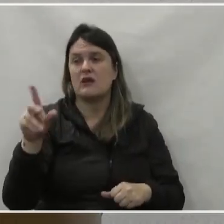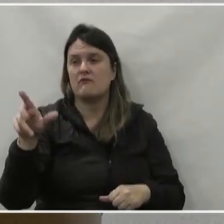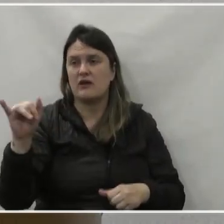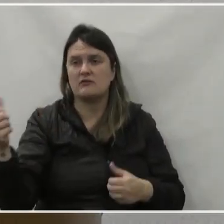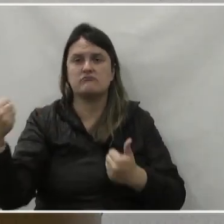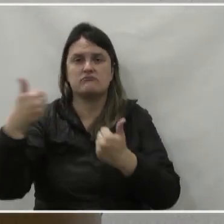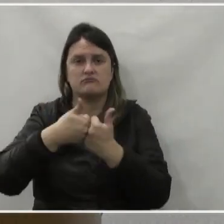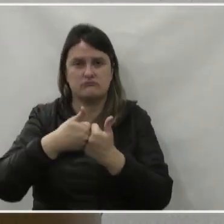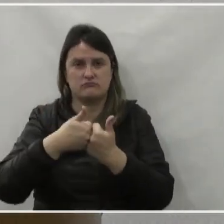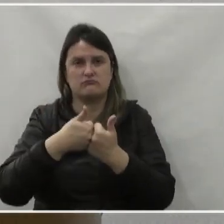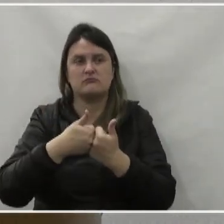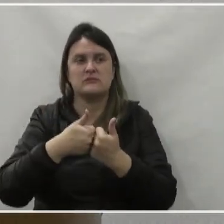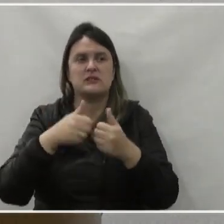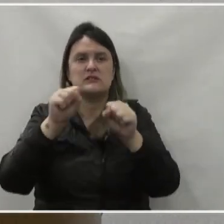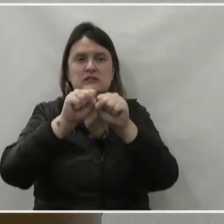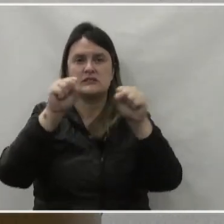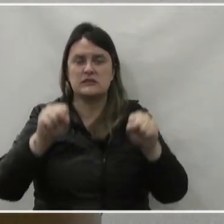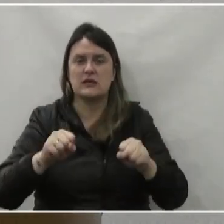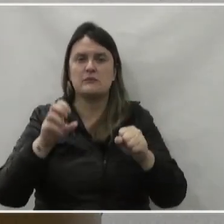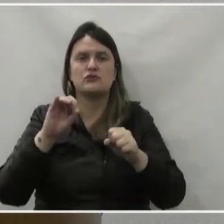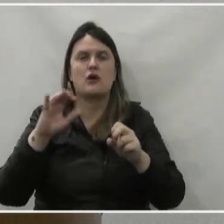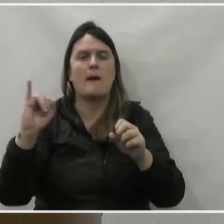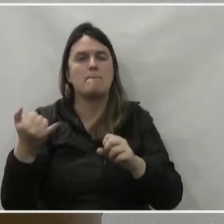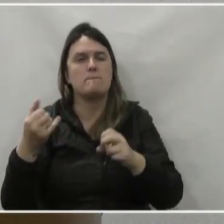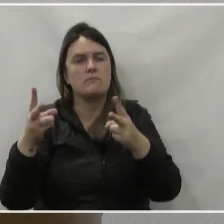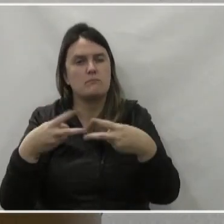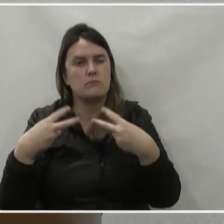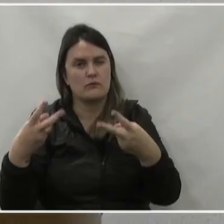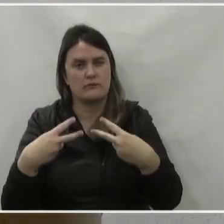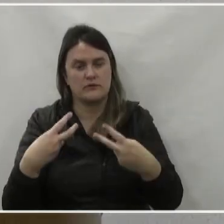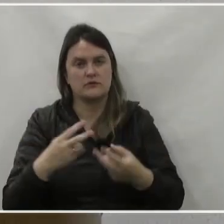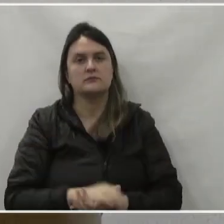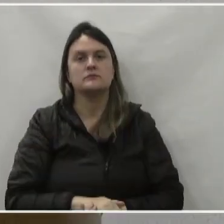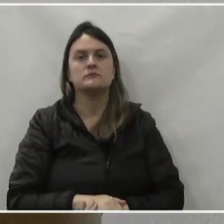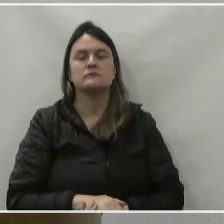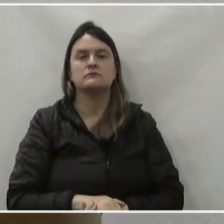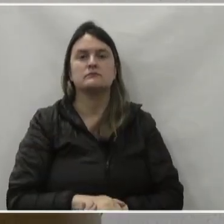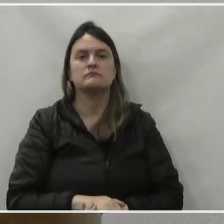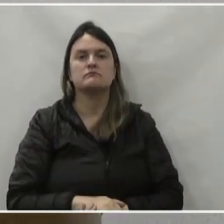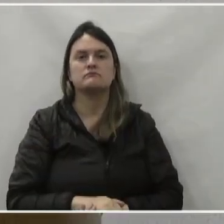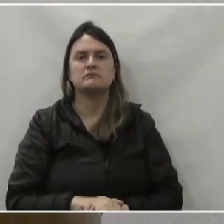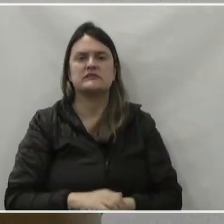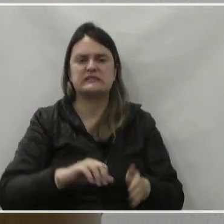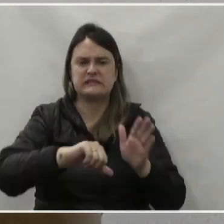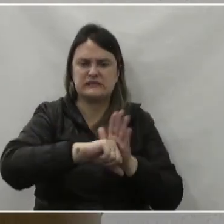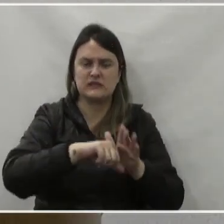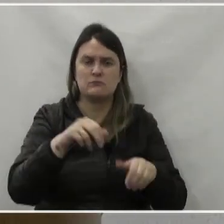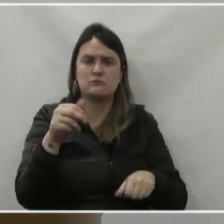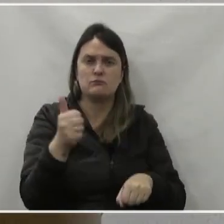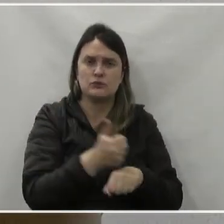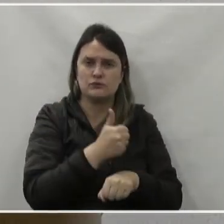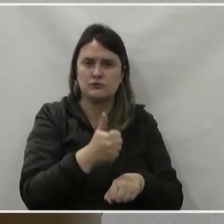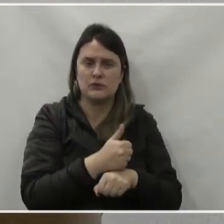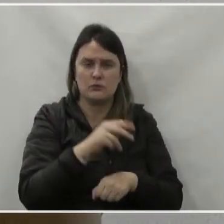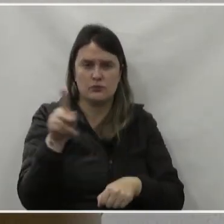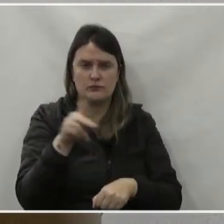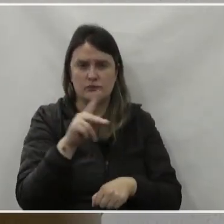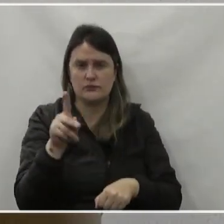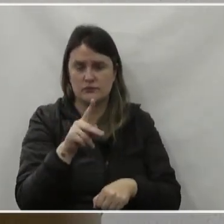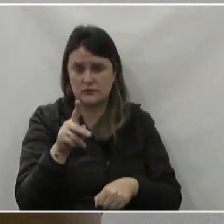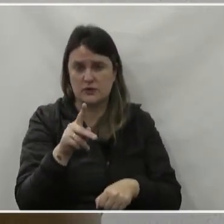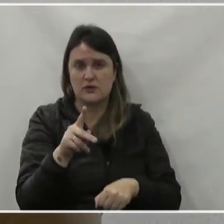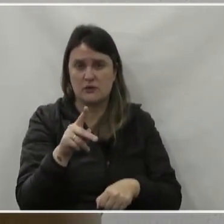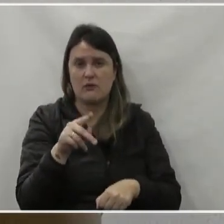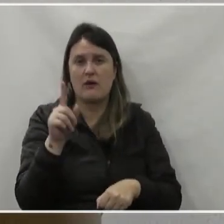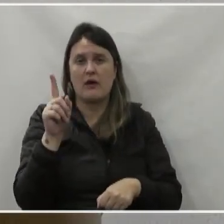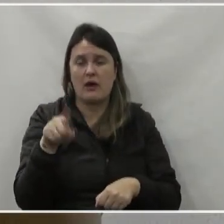substituível num sistema que lucra com a precarização. A crise da profissão docente não é colateral,